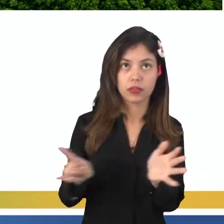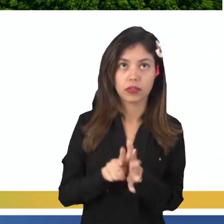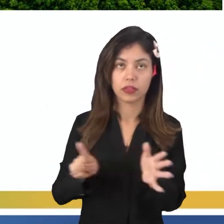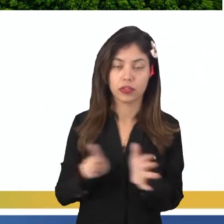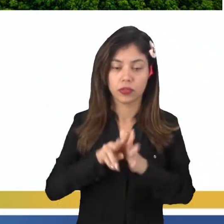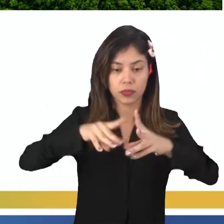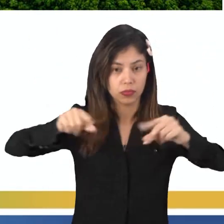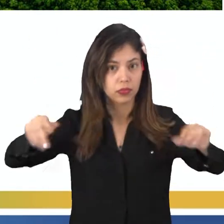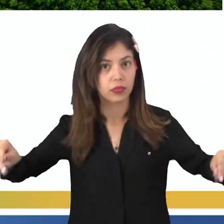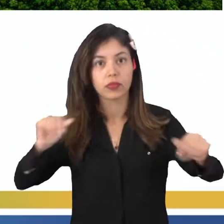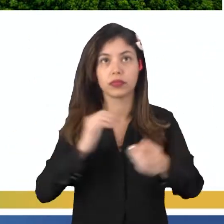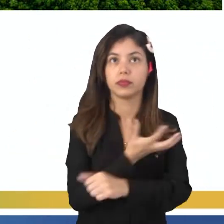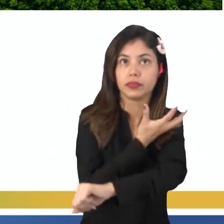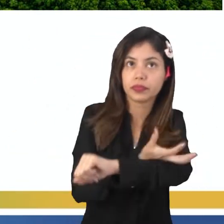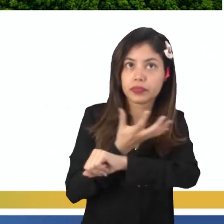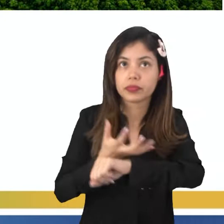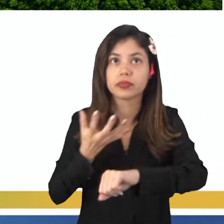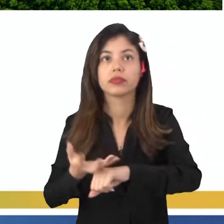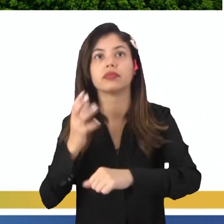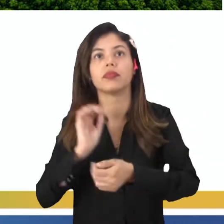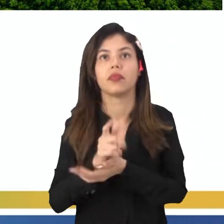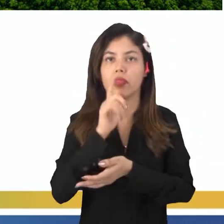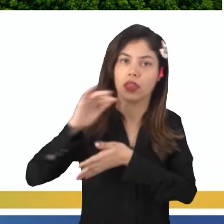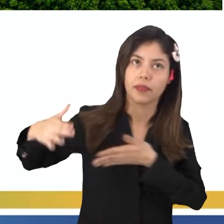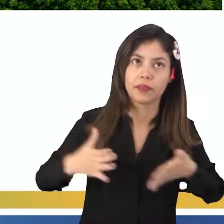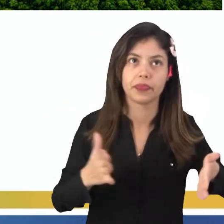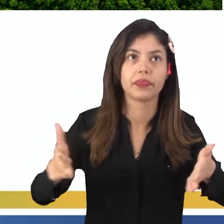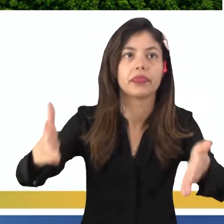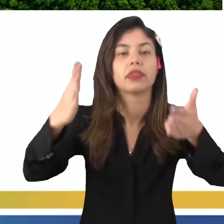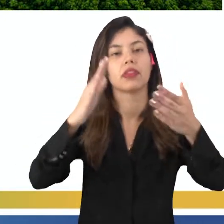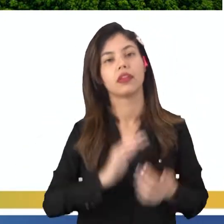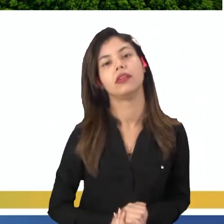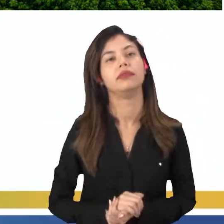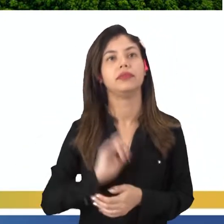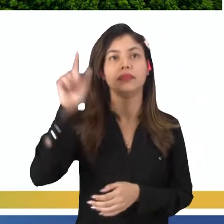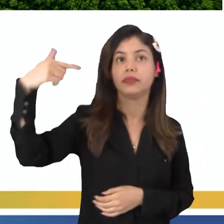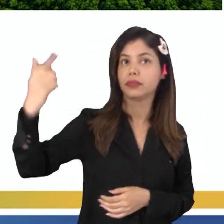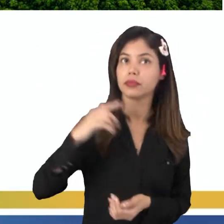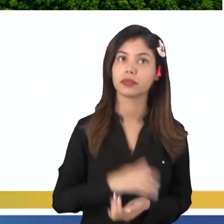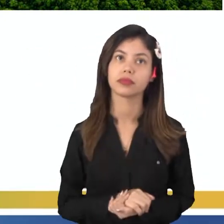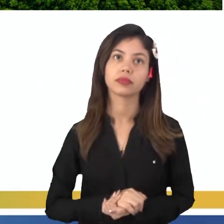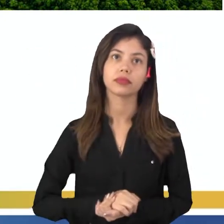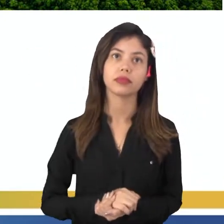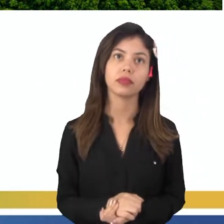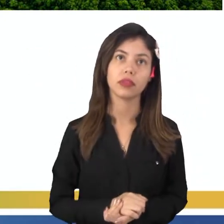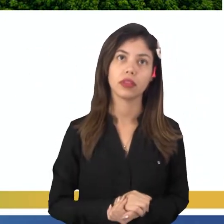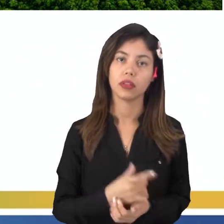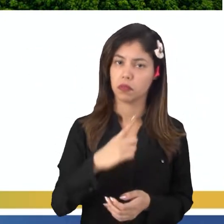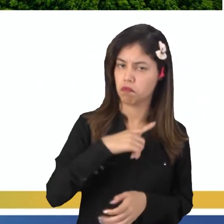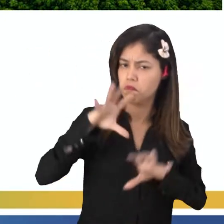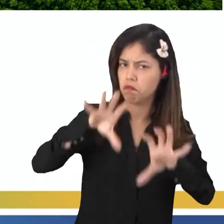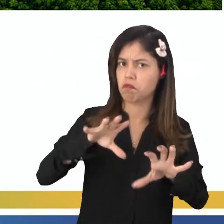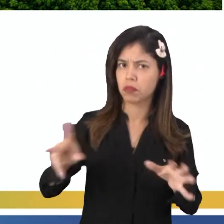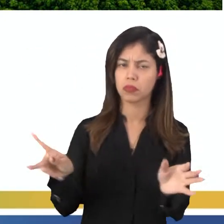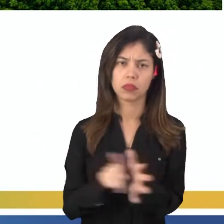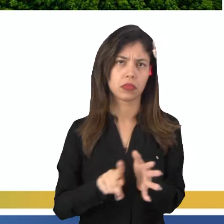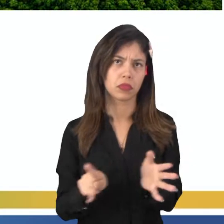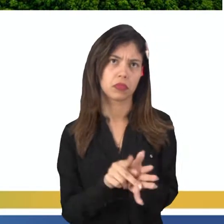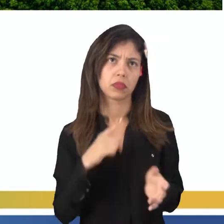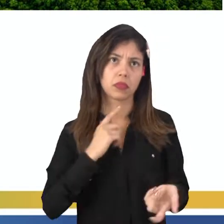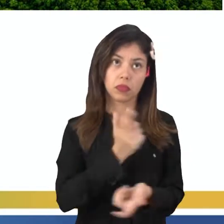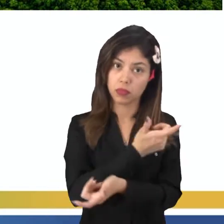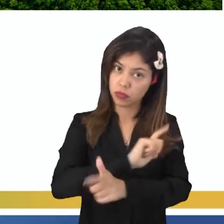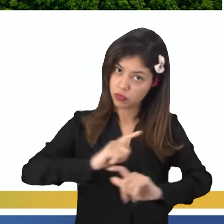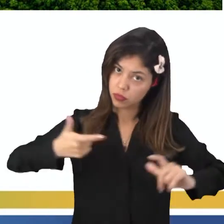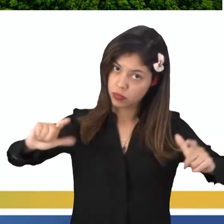climáticos, tipos de solo, vegetação, hidrografia, entre outros. Esse bioma constitui